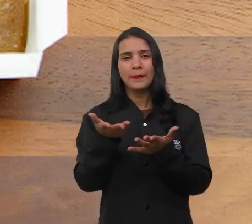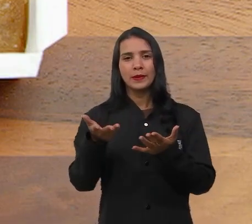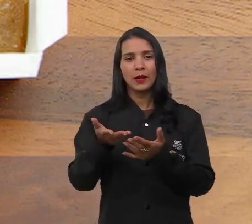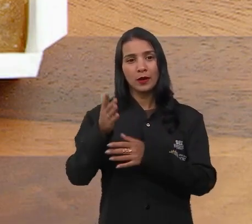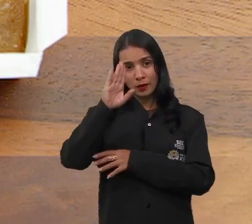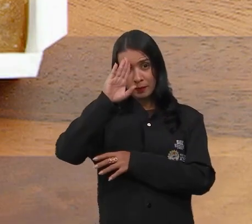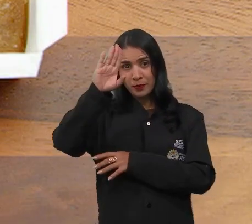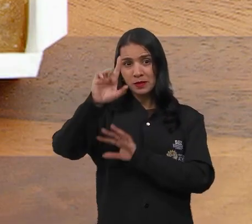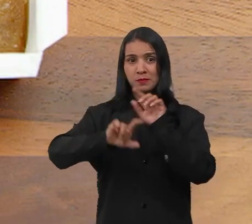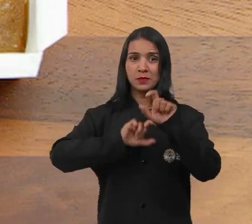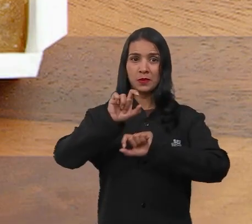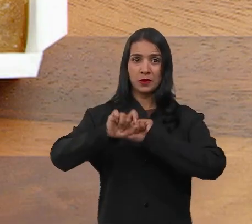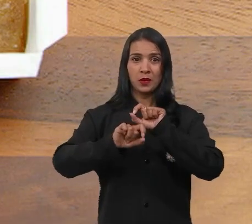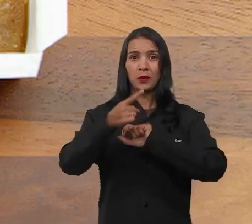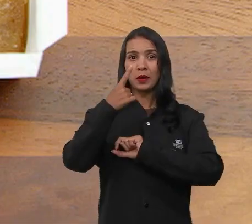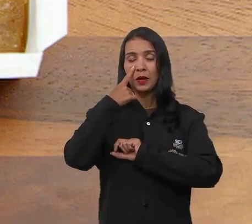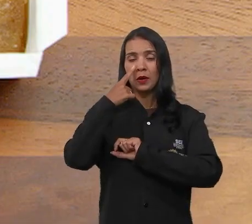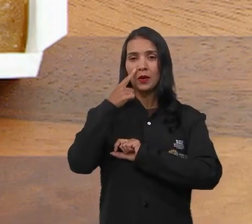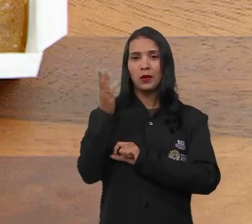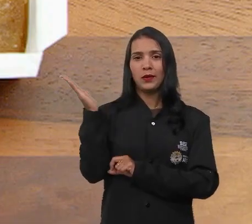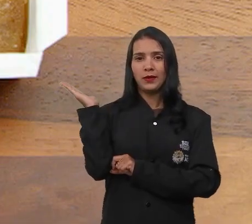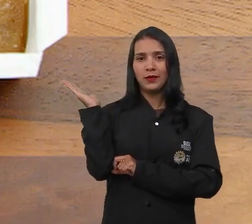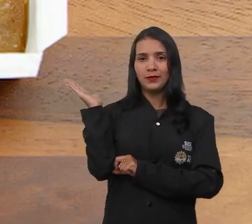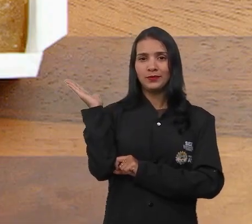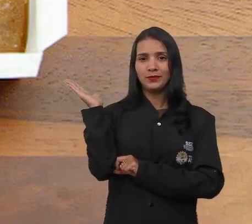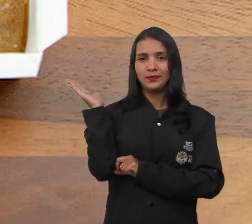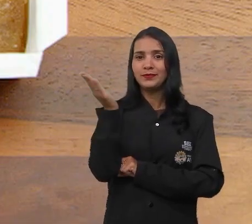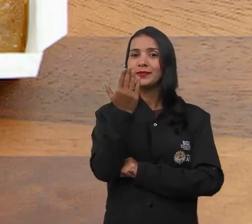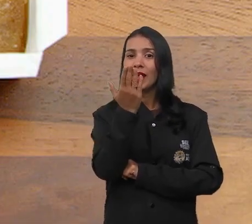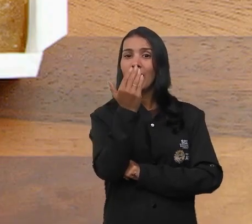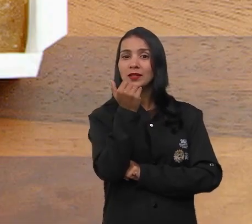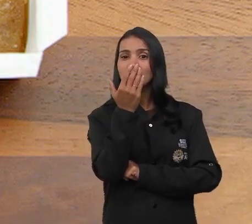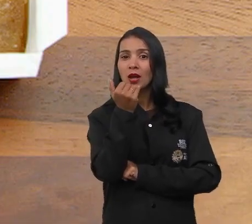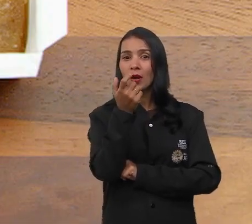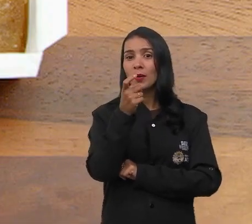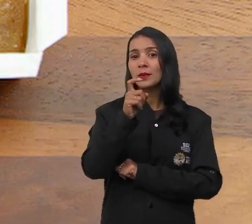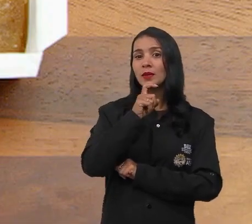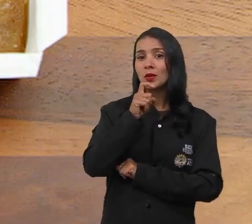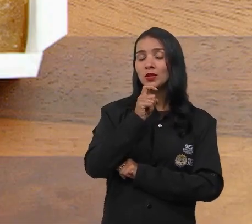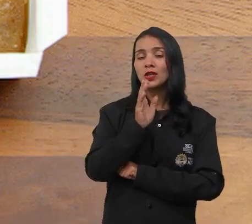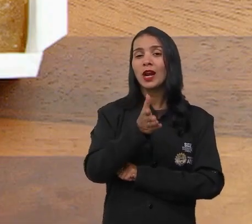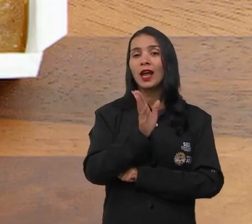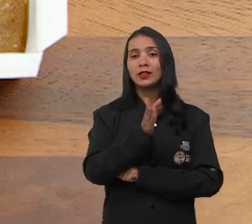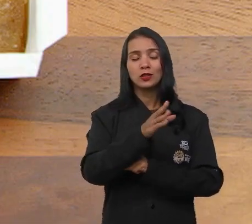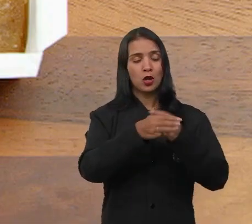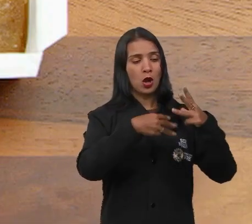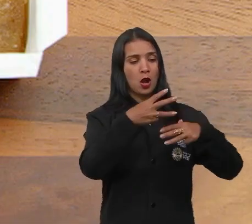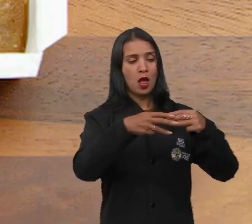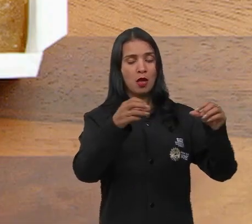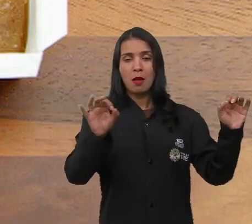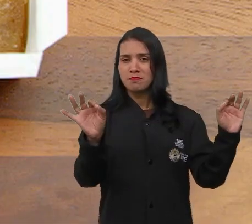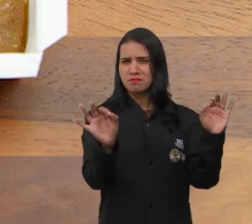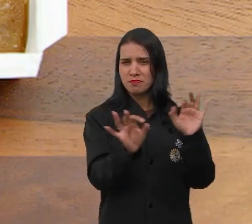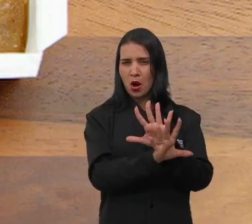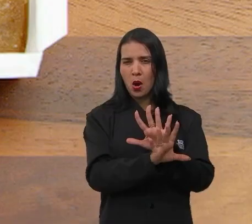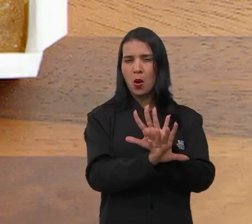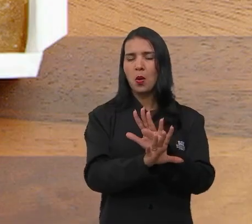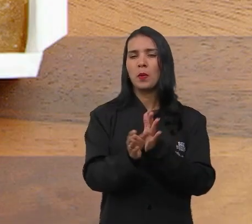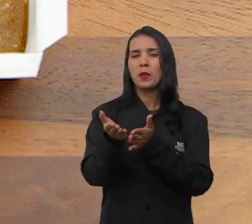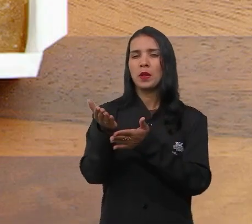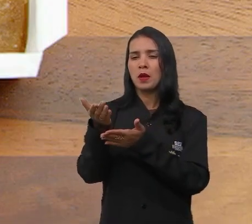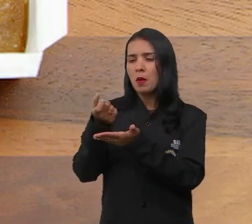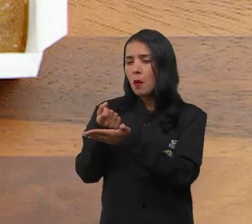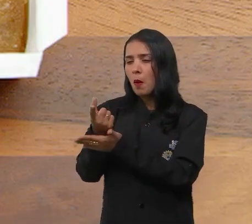gente. Então, ali, ó, a comida congelada são o quê? As lasanhas prontas, o nuggets, hambúrguer congelado,